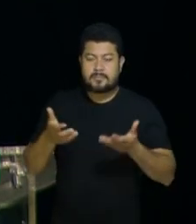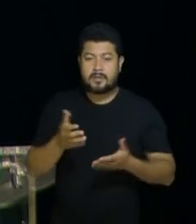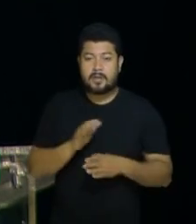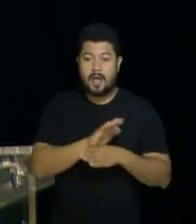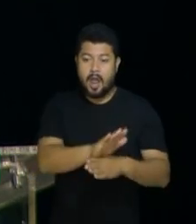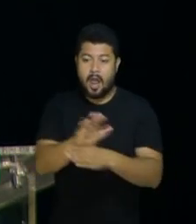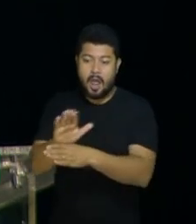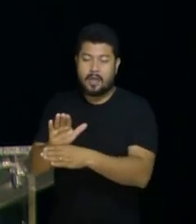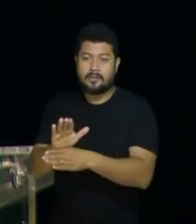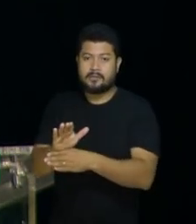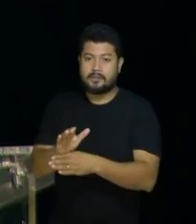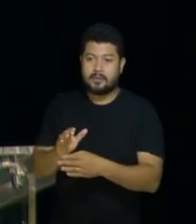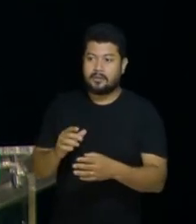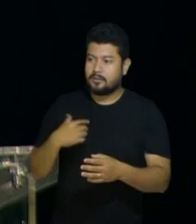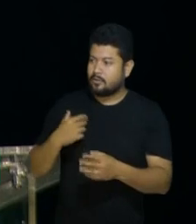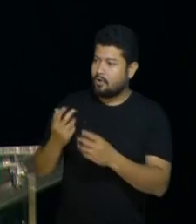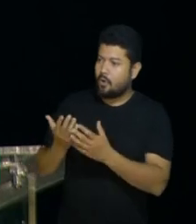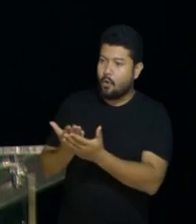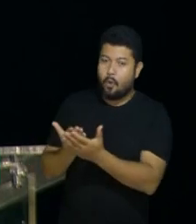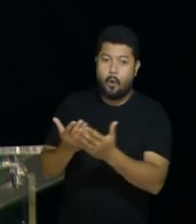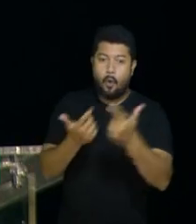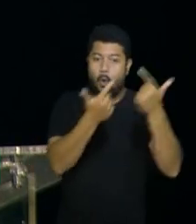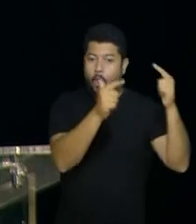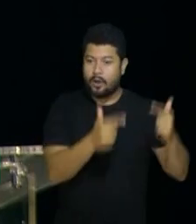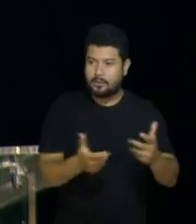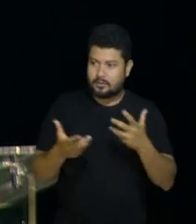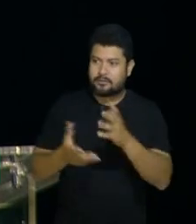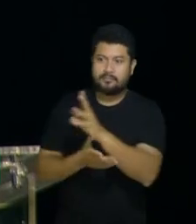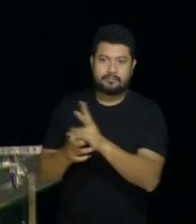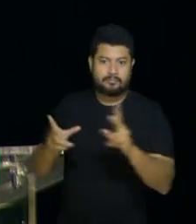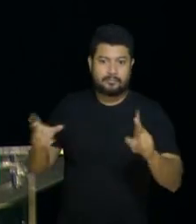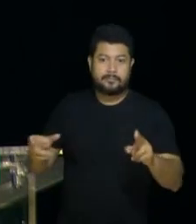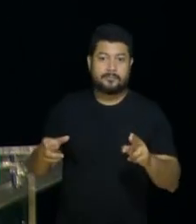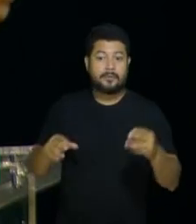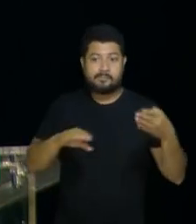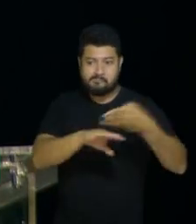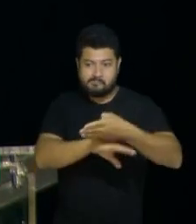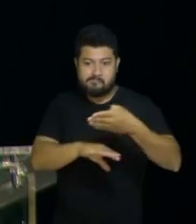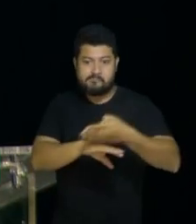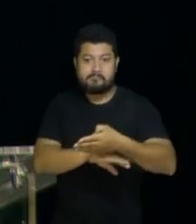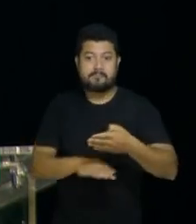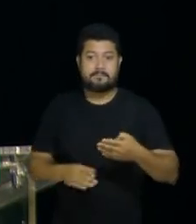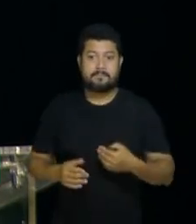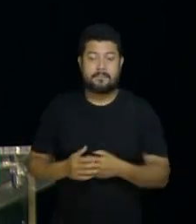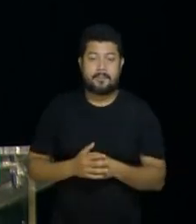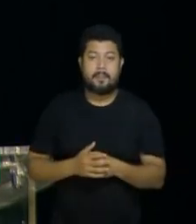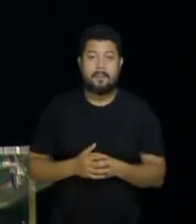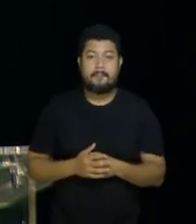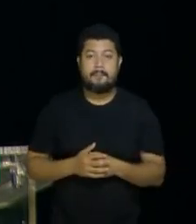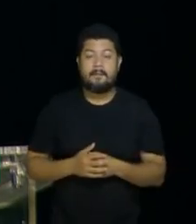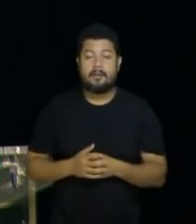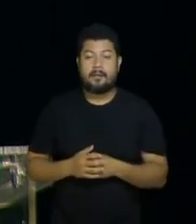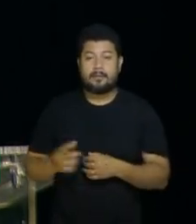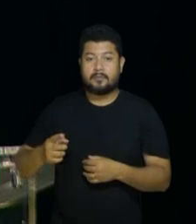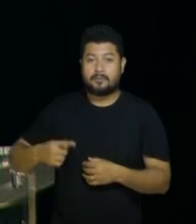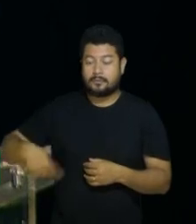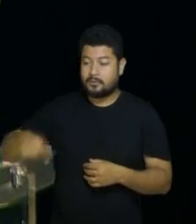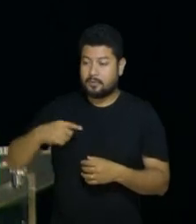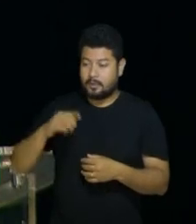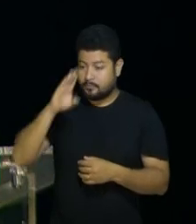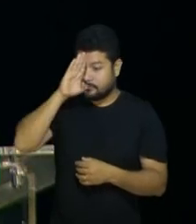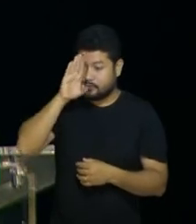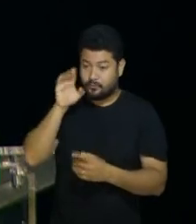membros. Nossa atuação visa o desenvolvimento do escotismo local, mas principalmente